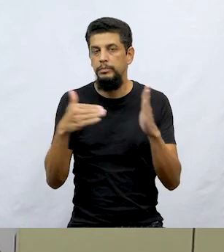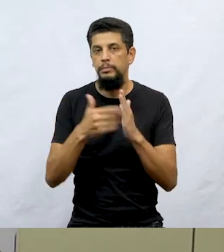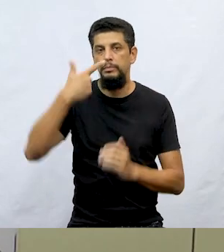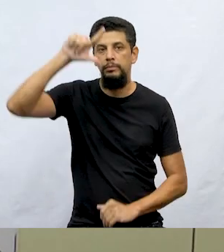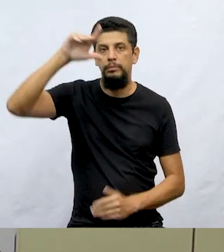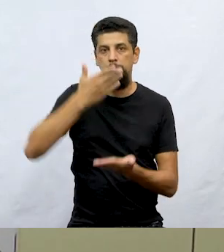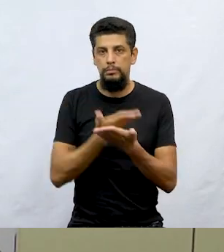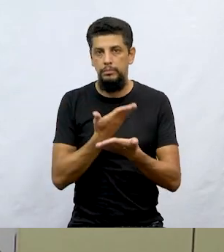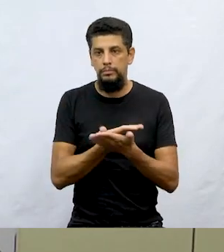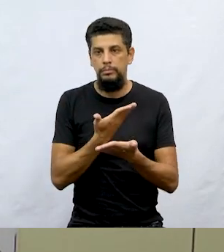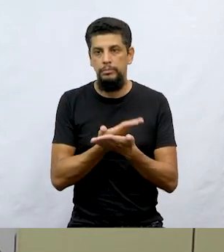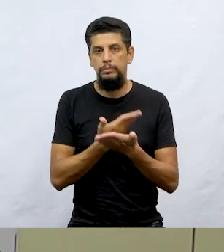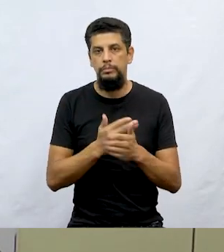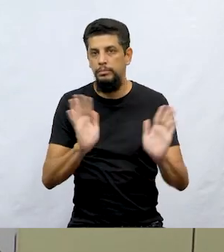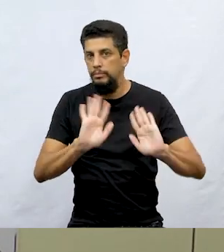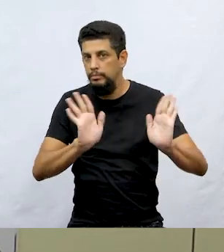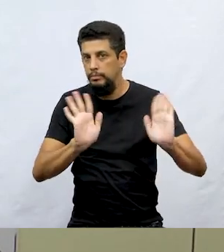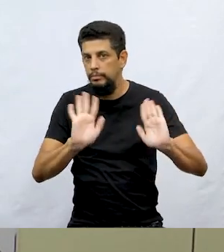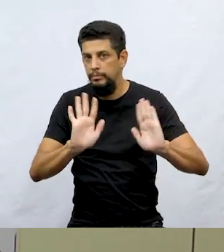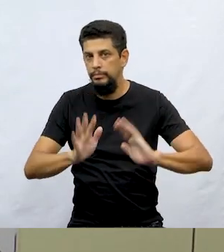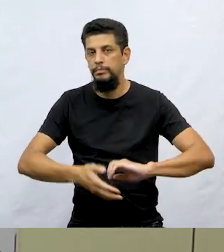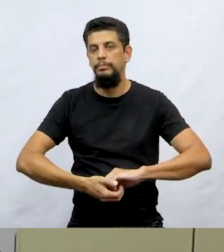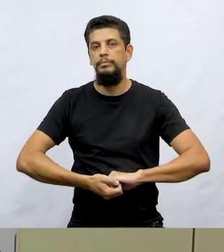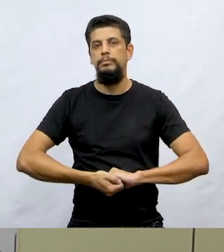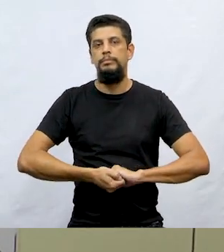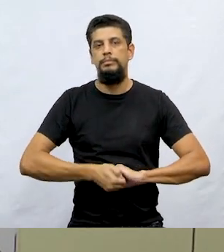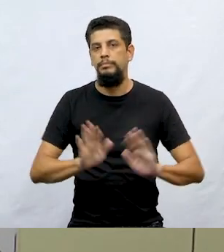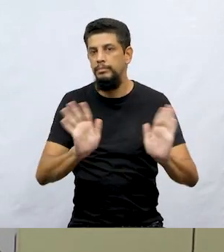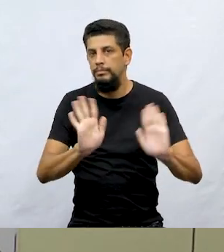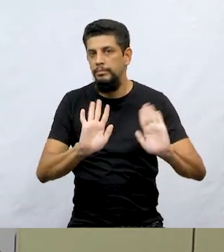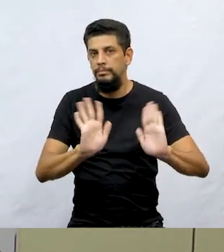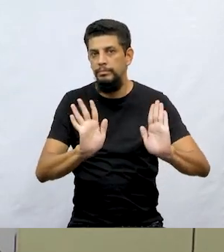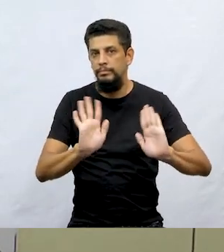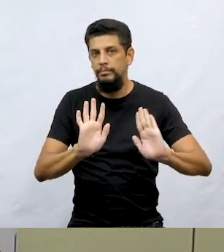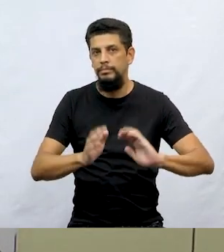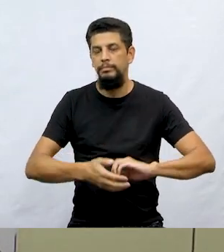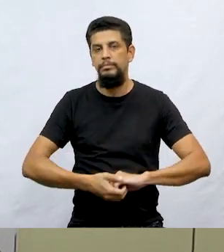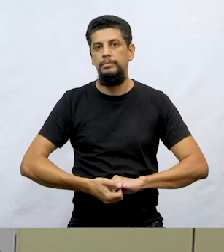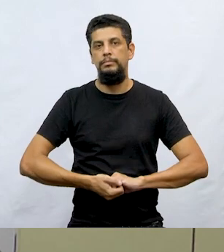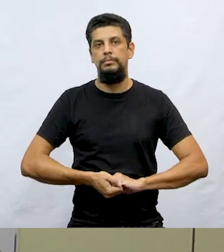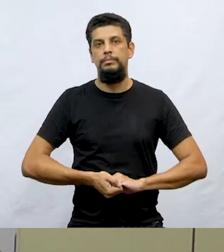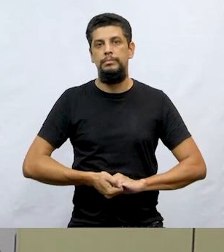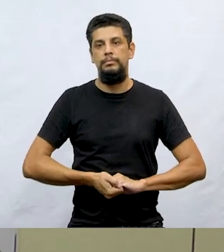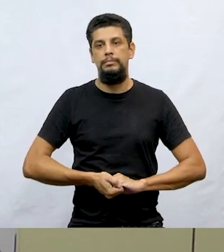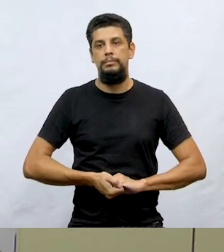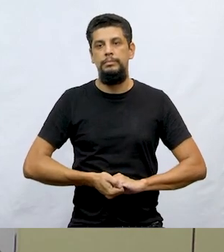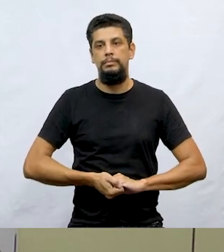E até a próxima aula. Tchau, tchau, pessoal. Tchau, tchau.